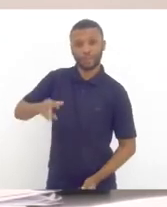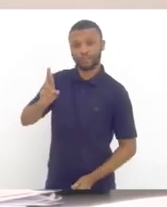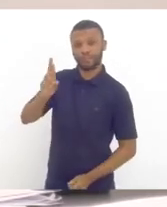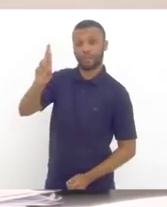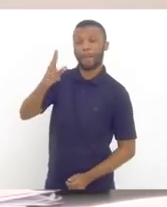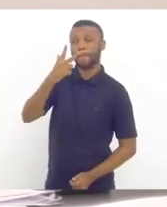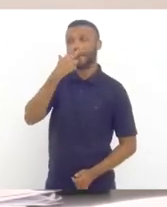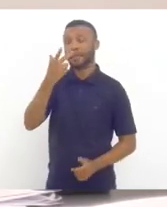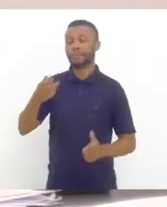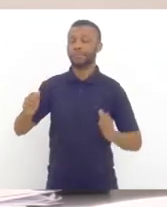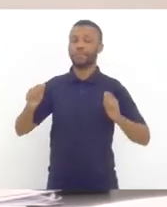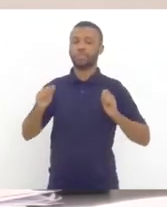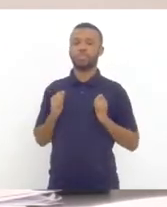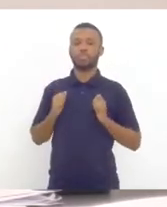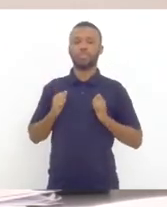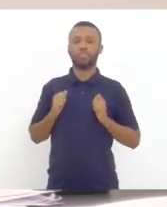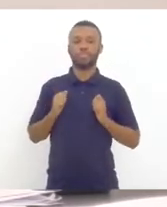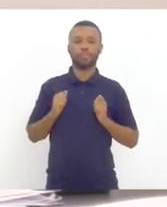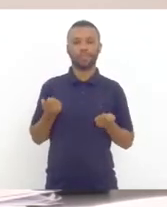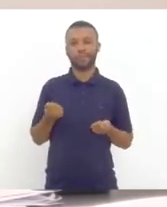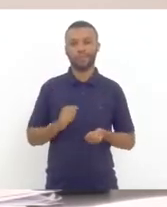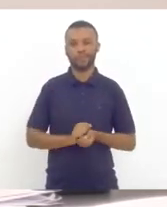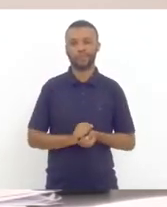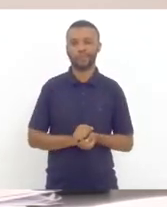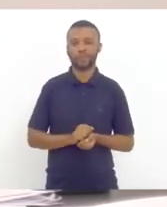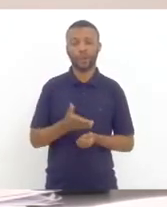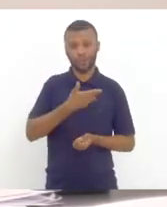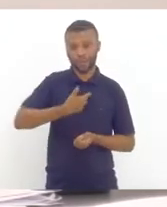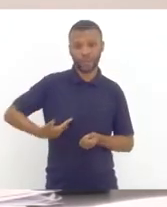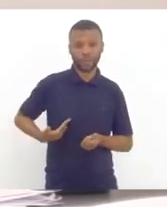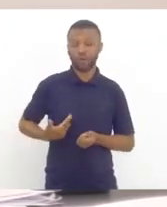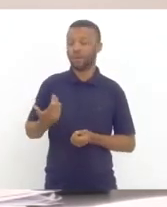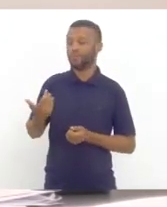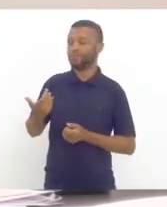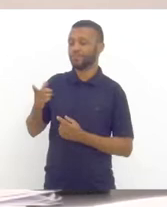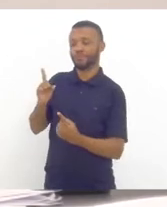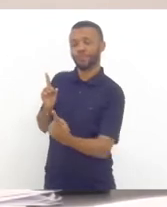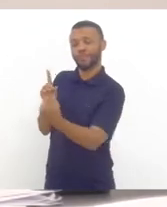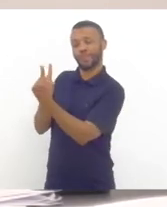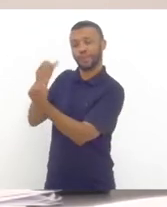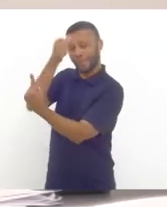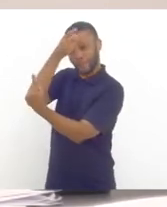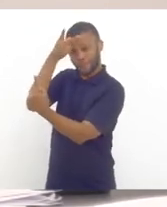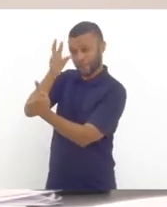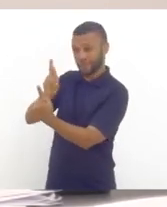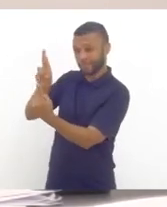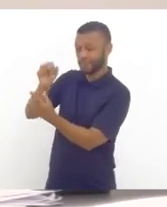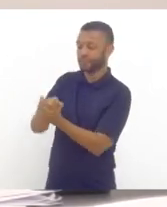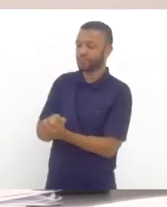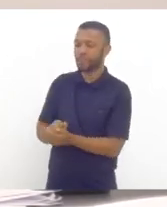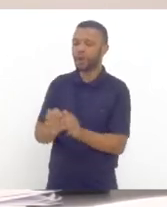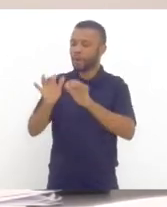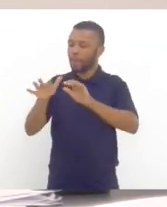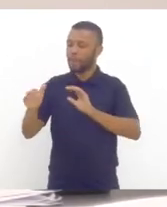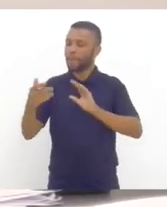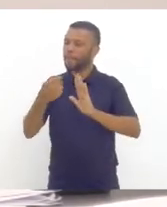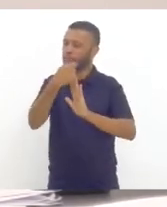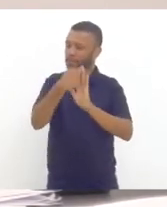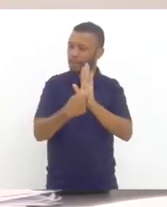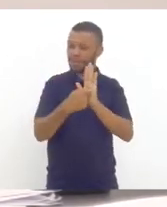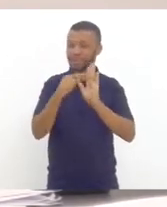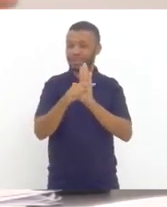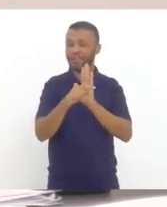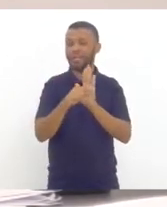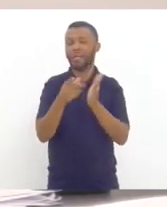cômoda. Ele chega para o prefeito e diz assim: eu mandei uma mensagem, inconstitucional e